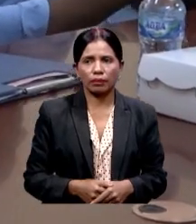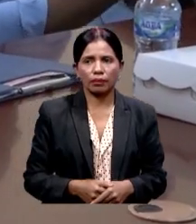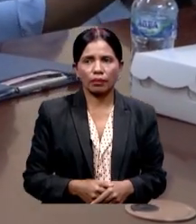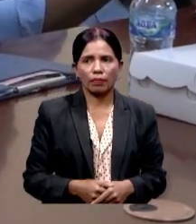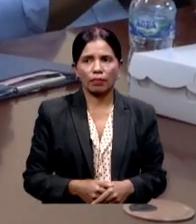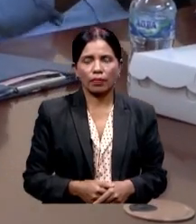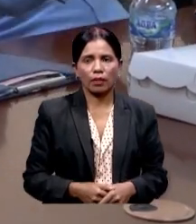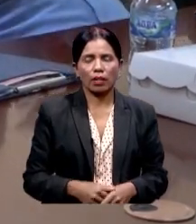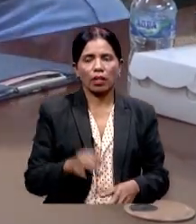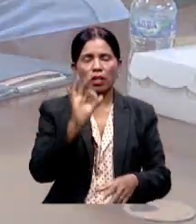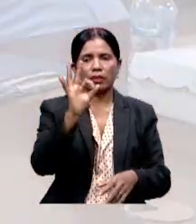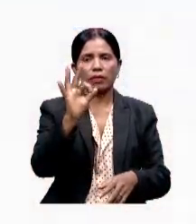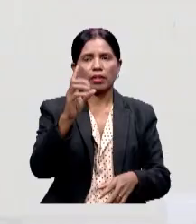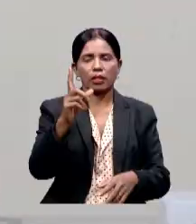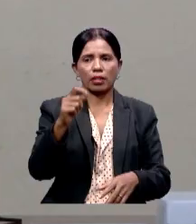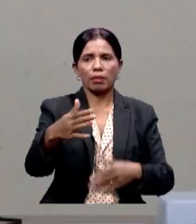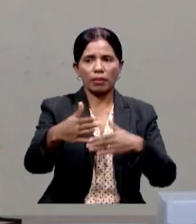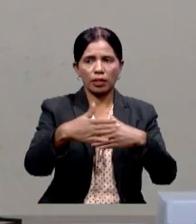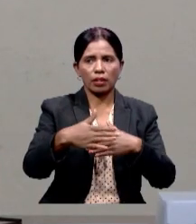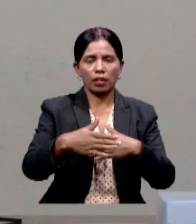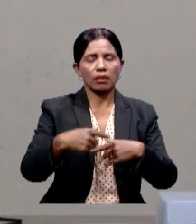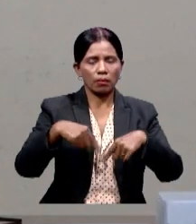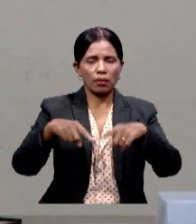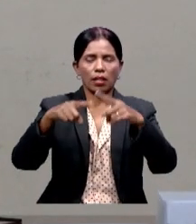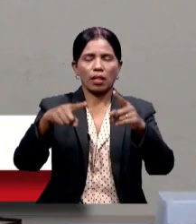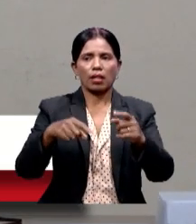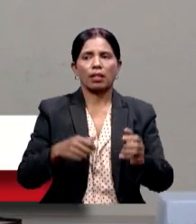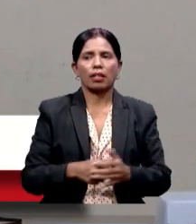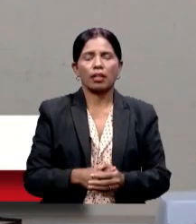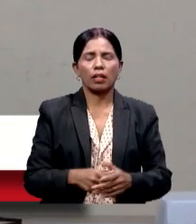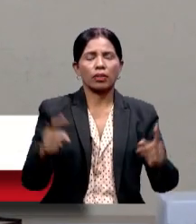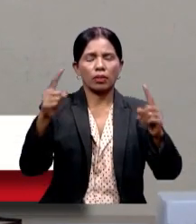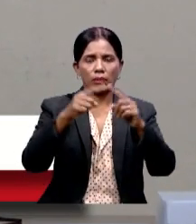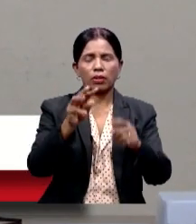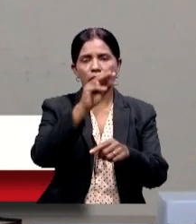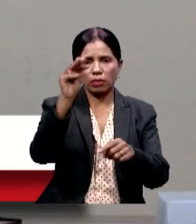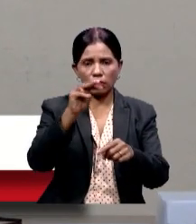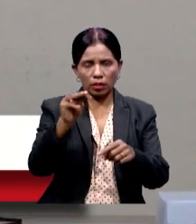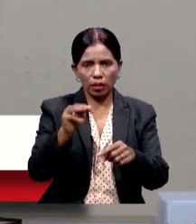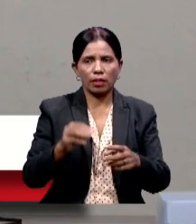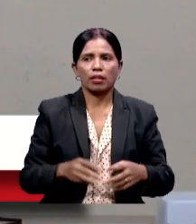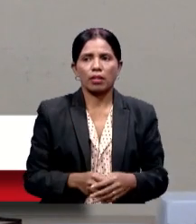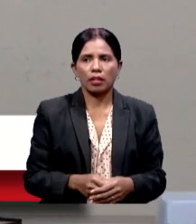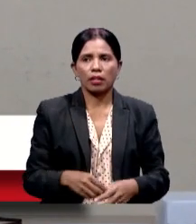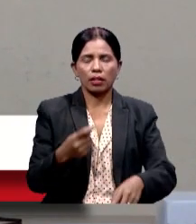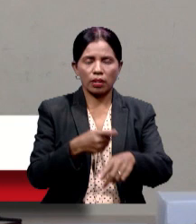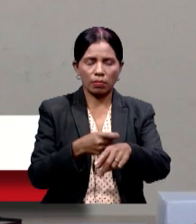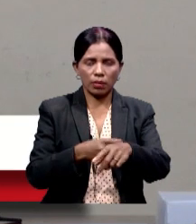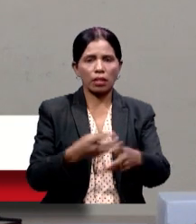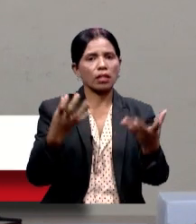FTL Cira Carac Basic, assegura Tieneba. Ama toba hira segunda-feira, tem que ser